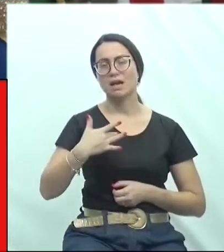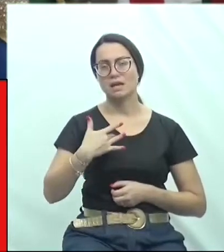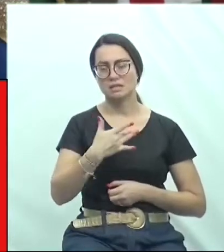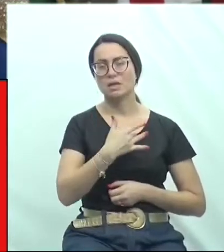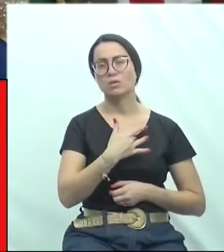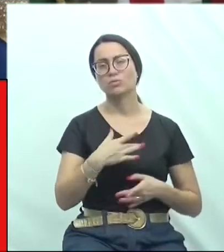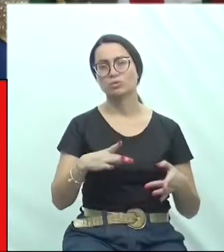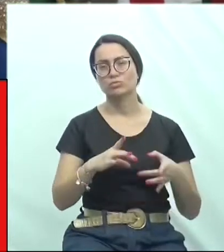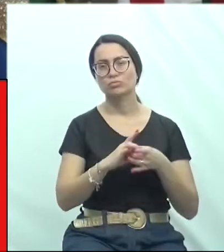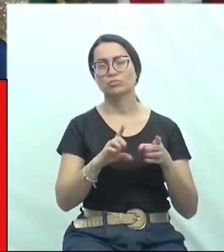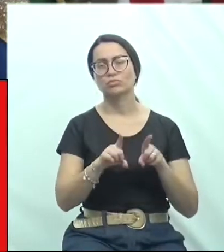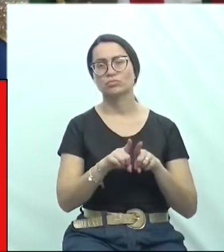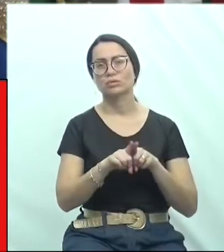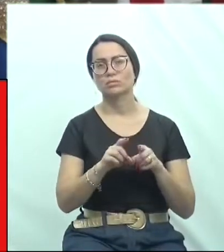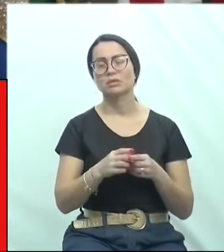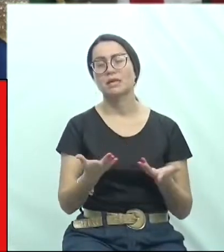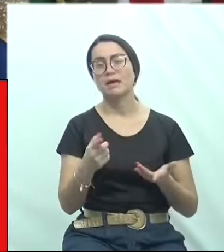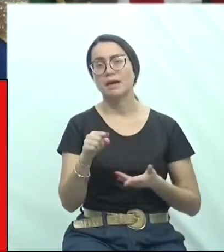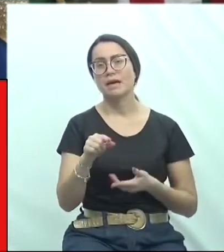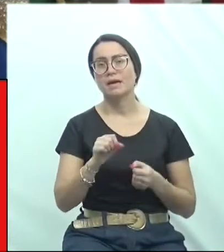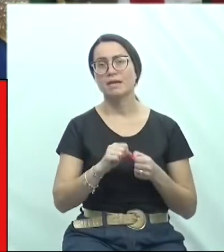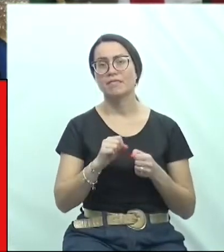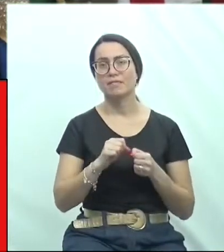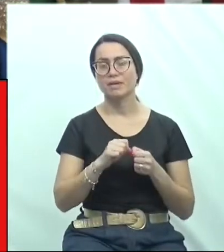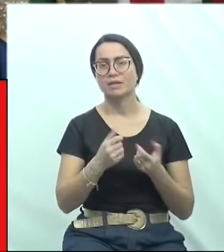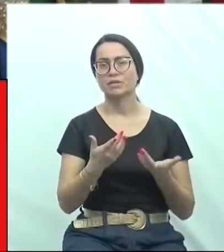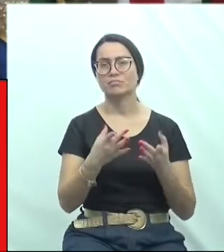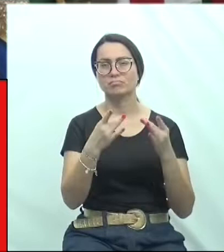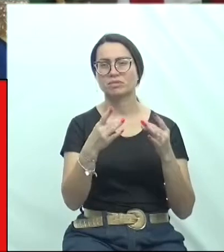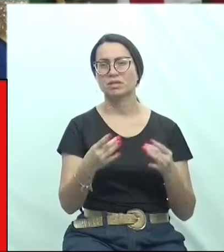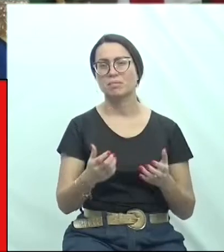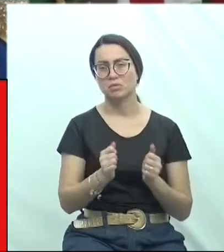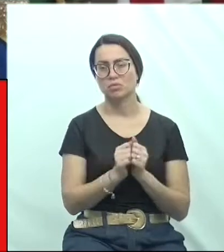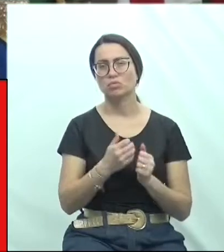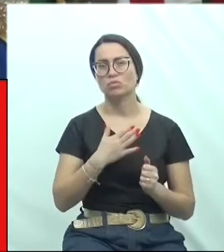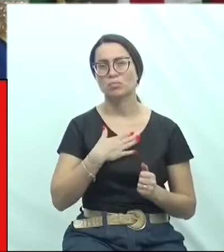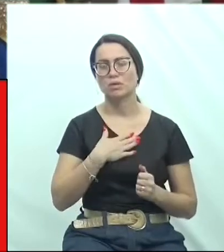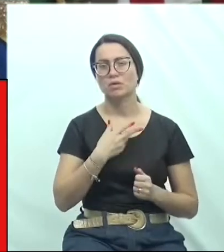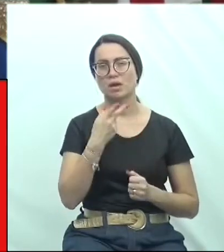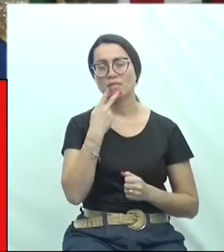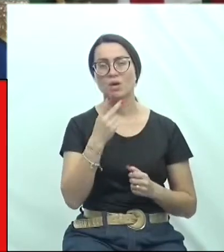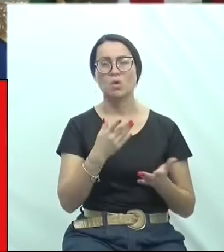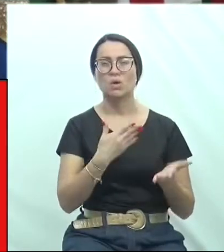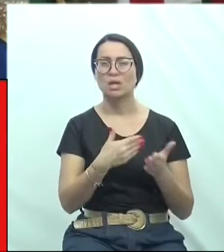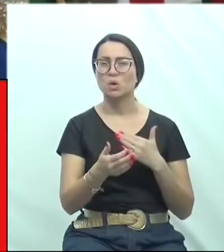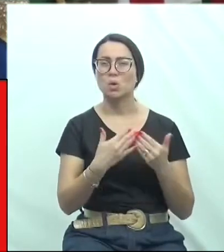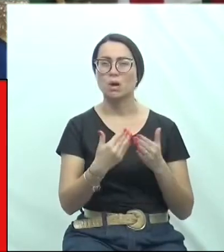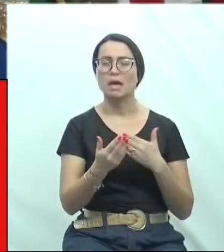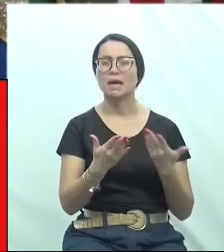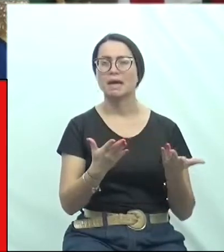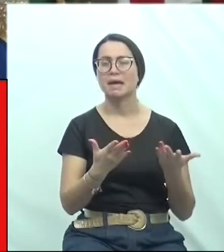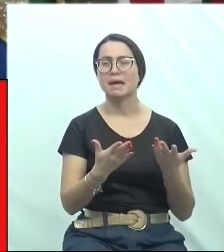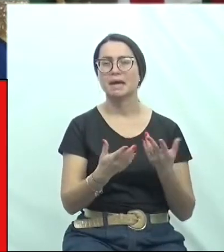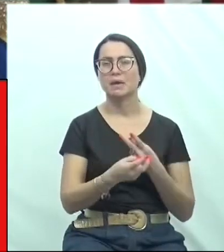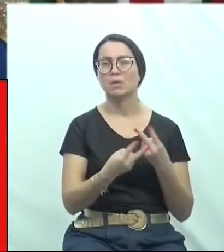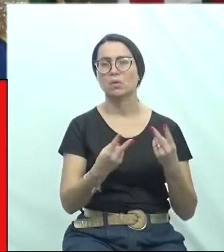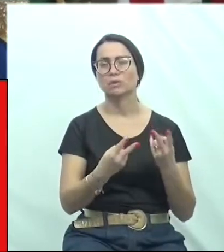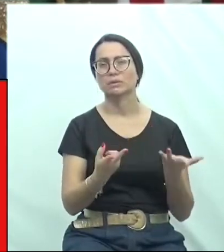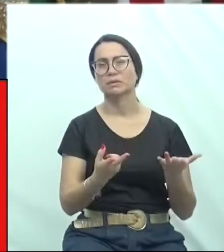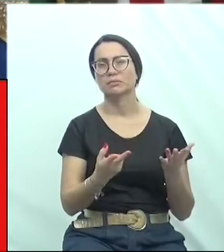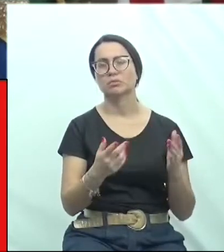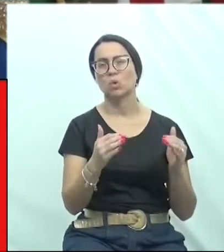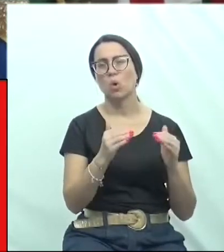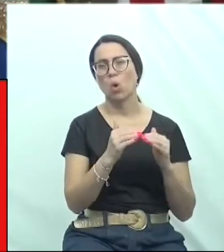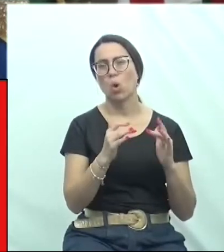ele fez algumas ponderações comigo e falou que todos os produtos em contato com água, mangueira, conexões, com os